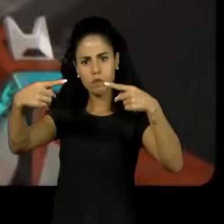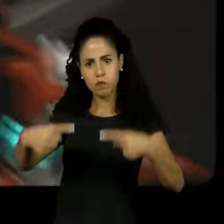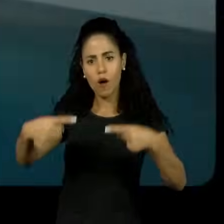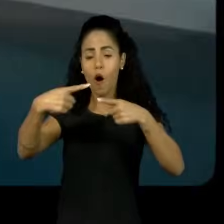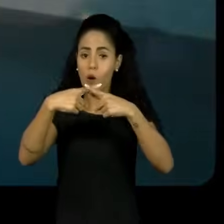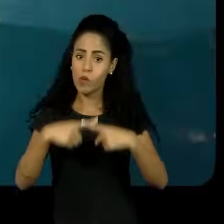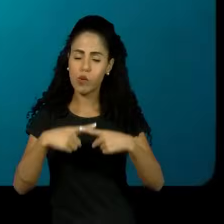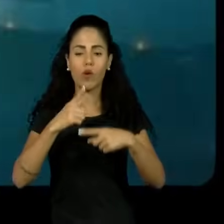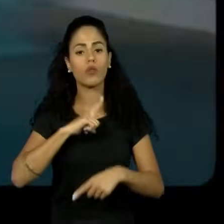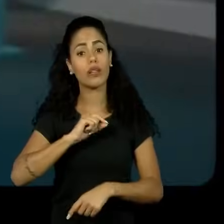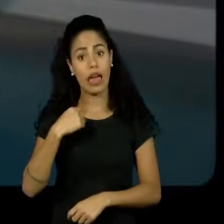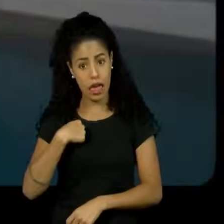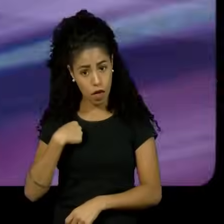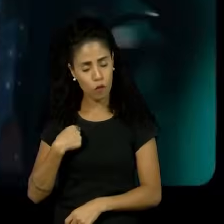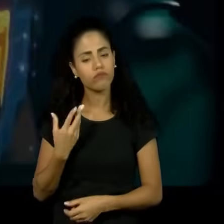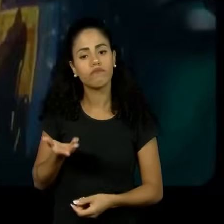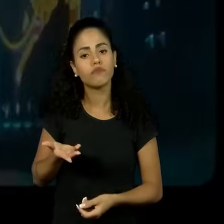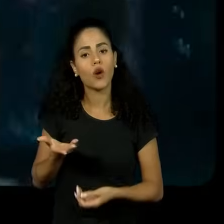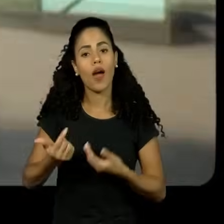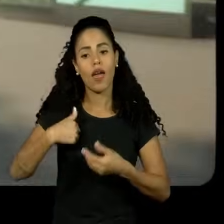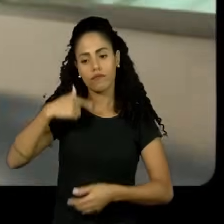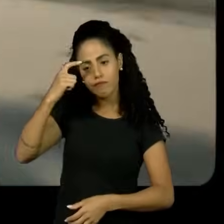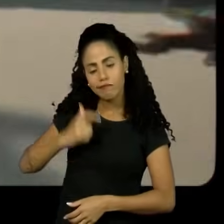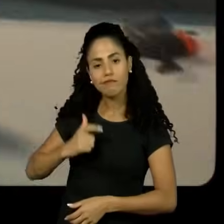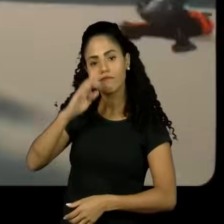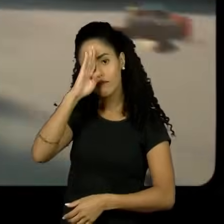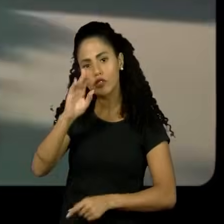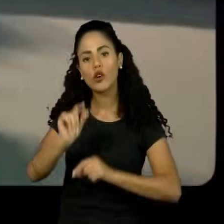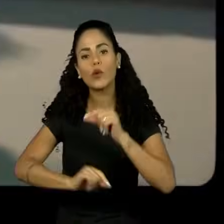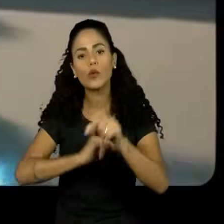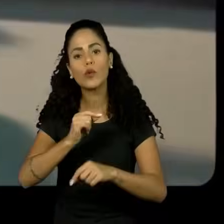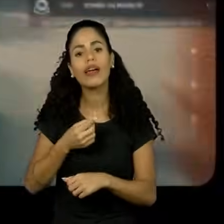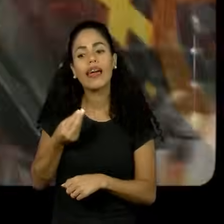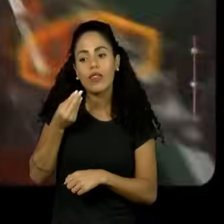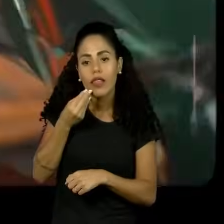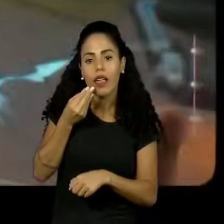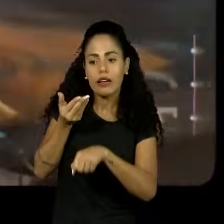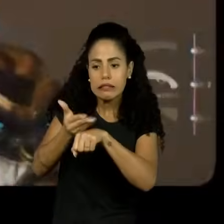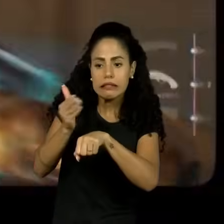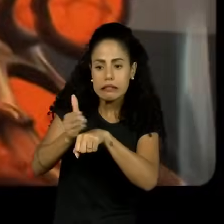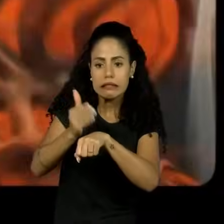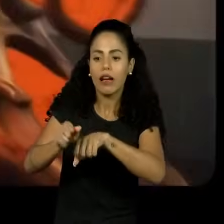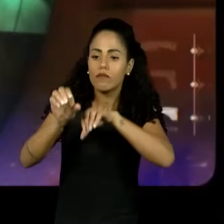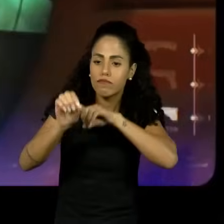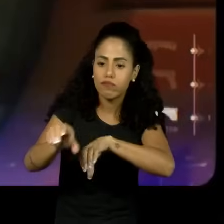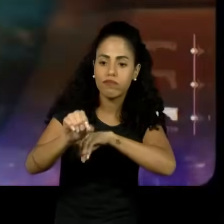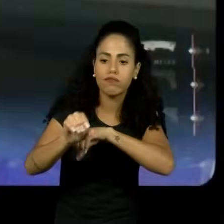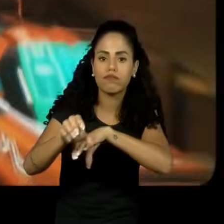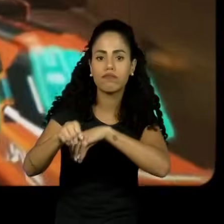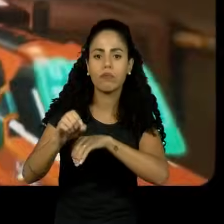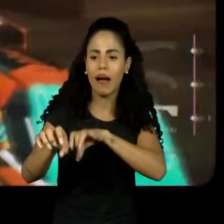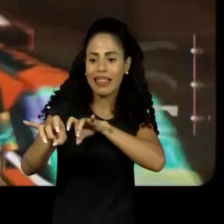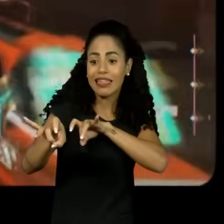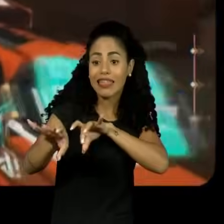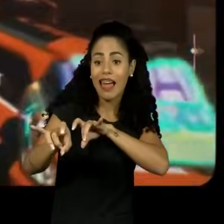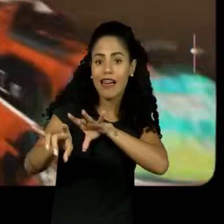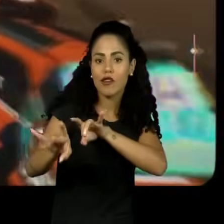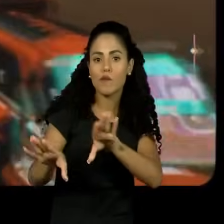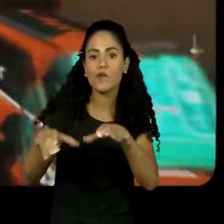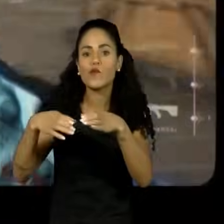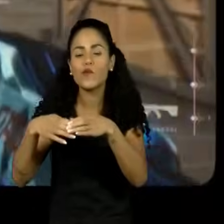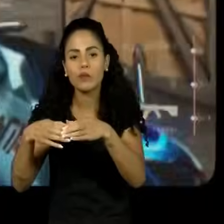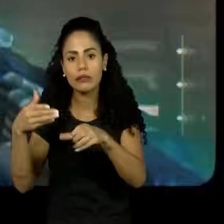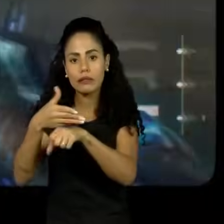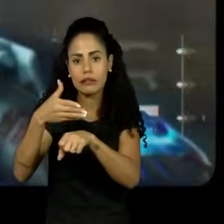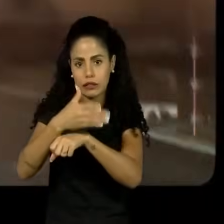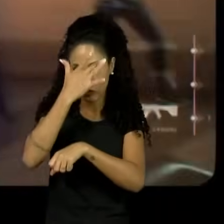Eu, como coach da Loud, o meu principal papel é tentar passar o máximo de conhecimento tático para os meninos do time, por mais